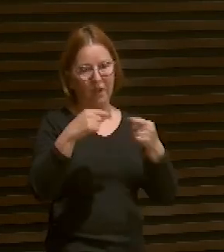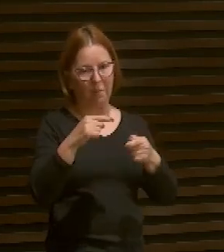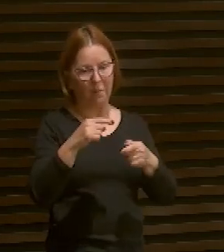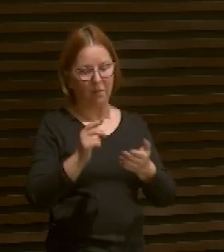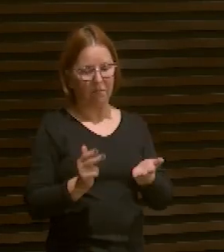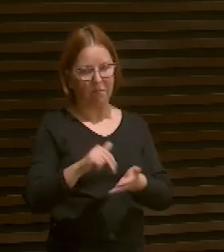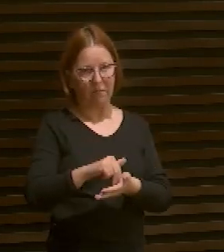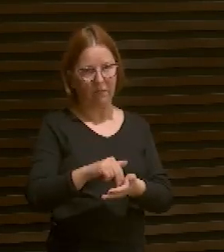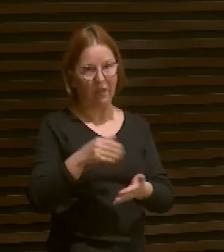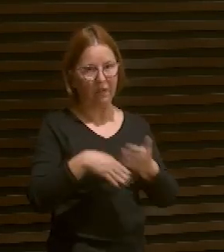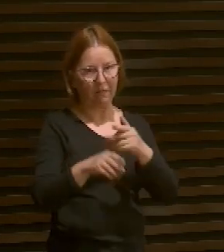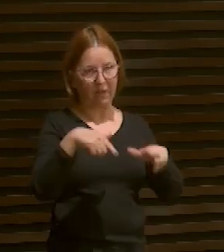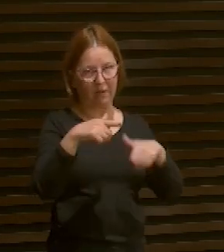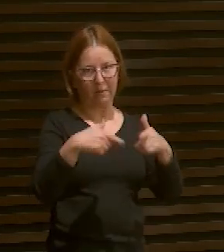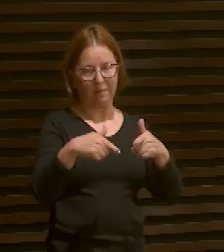trabalhar.